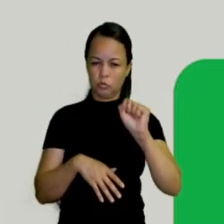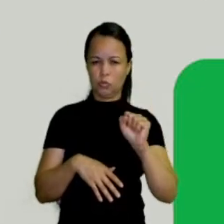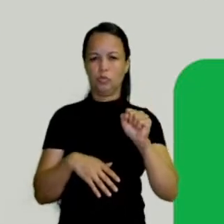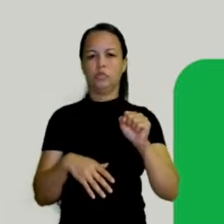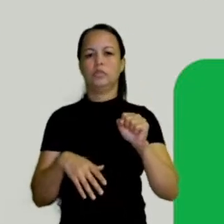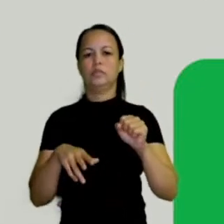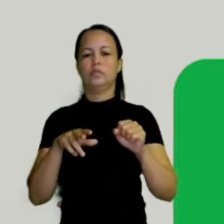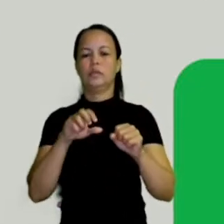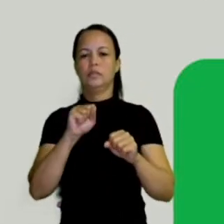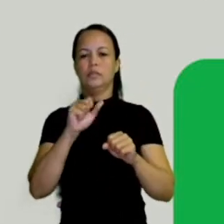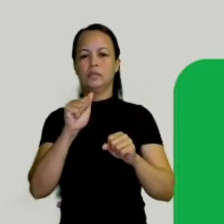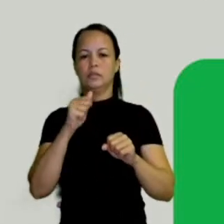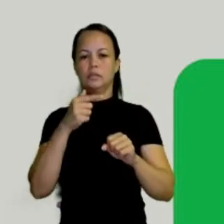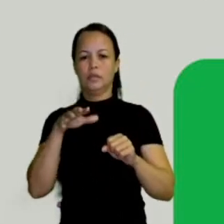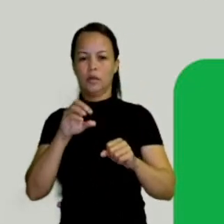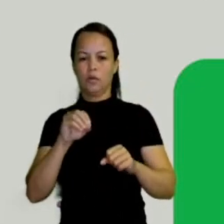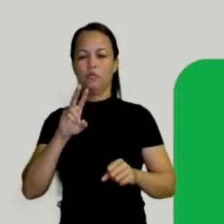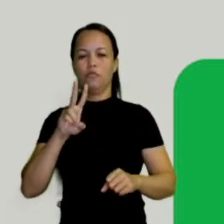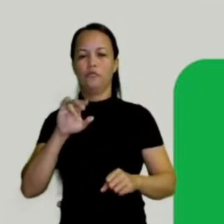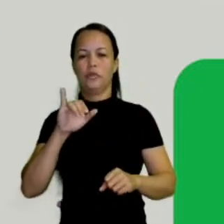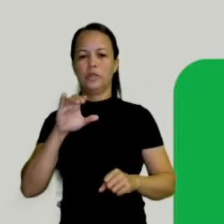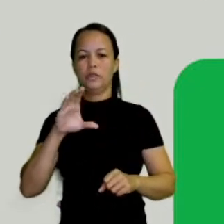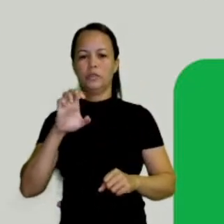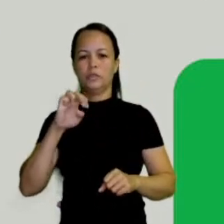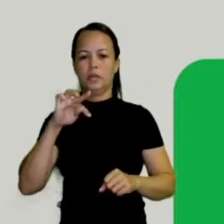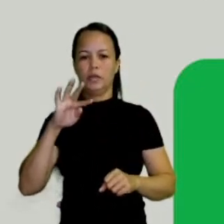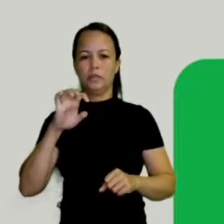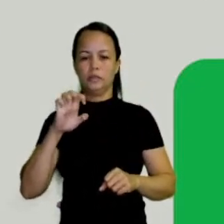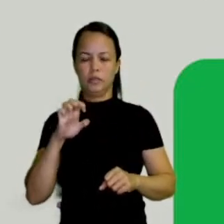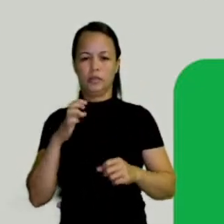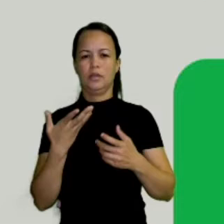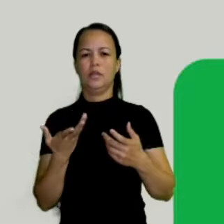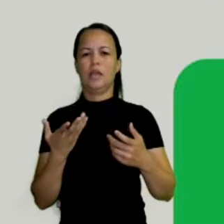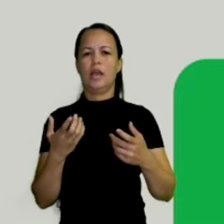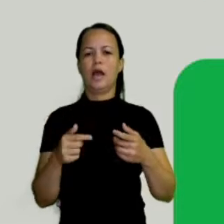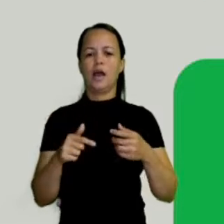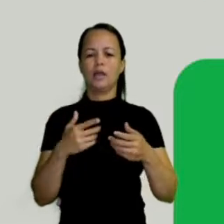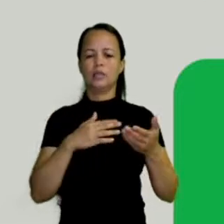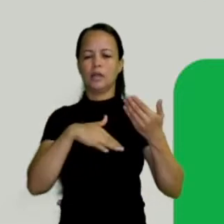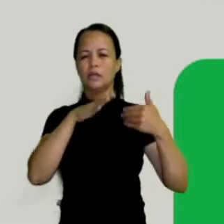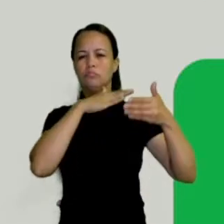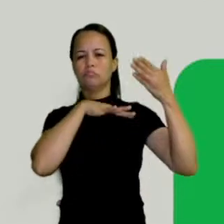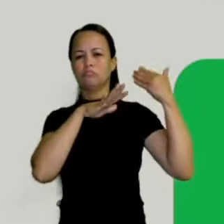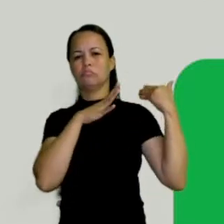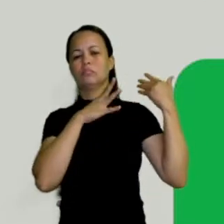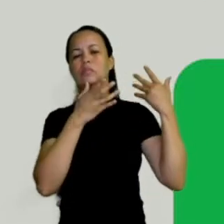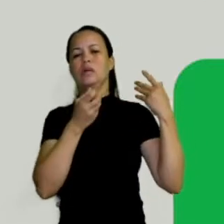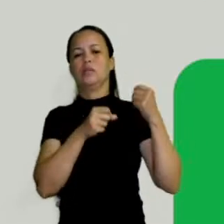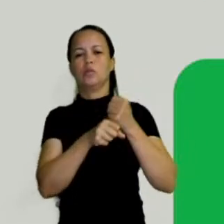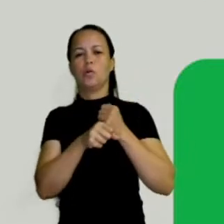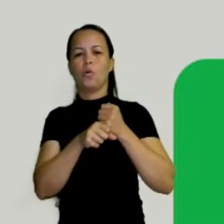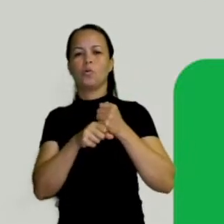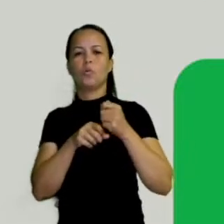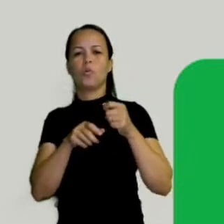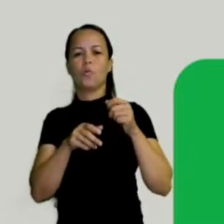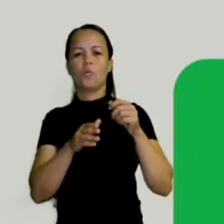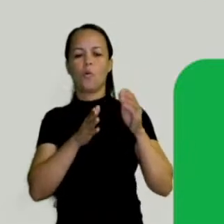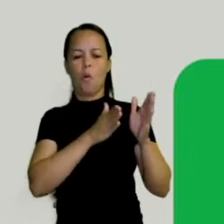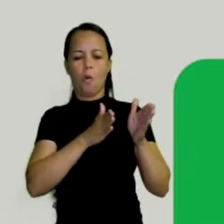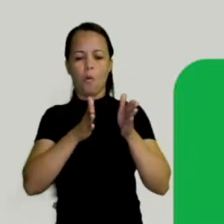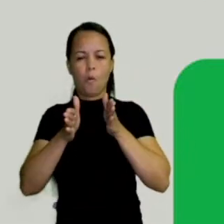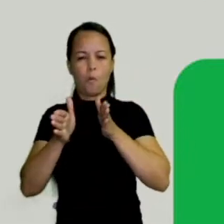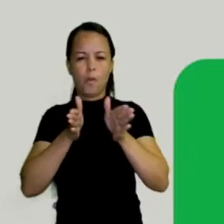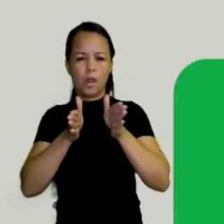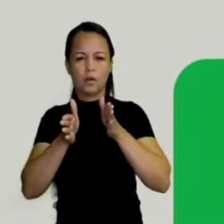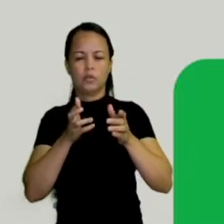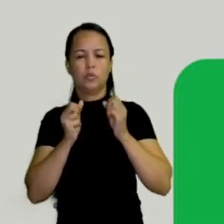1961. Por existir os problemas de segurança que uma cidade daquele período poderia enfrentar